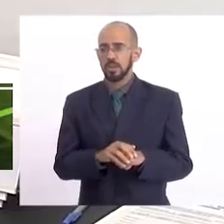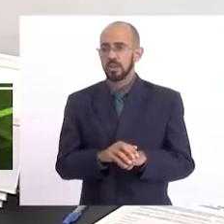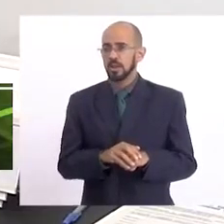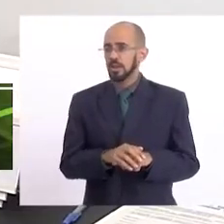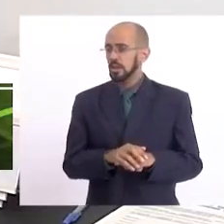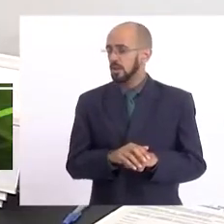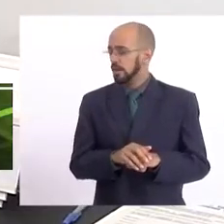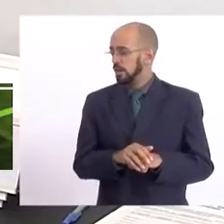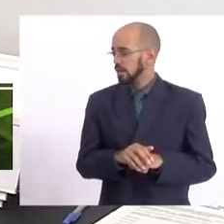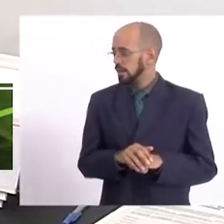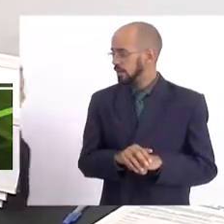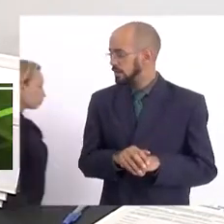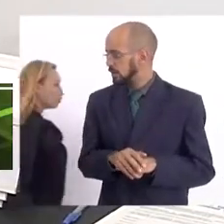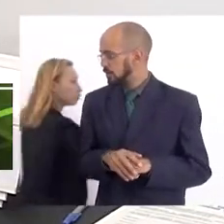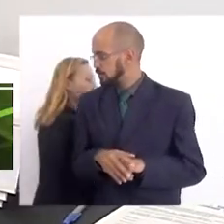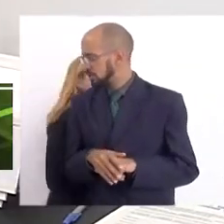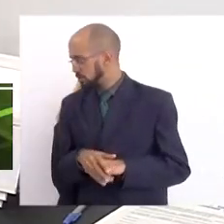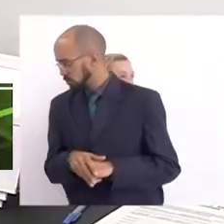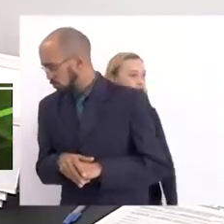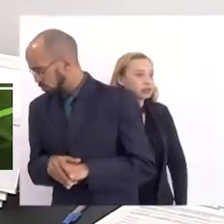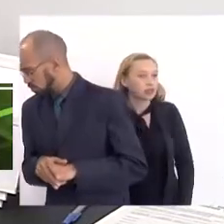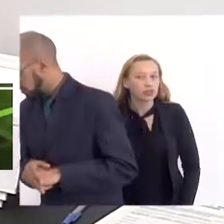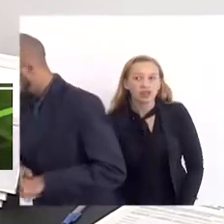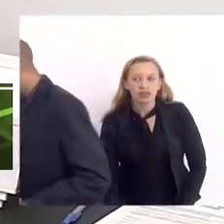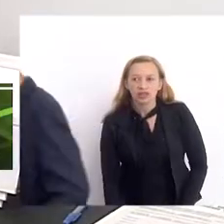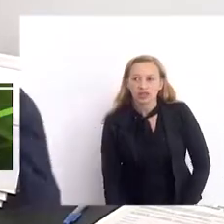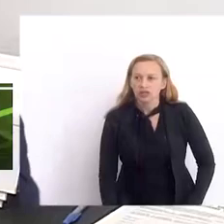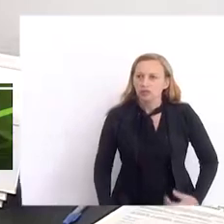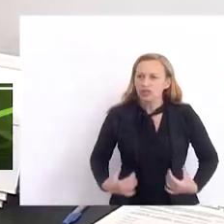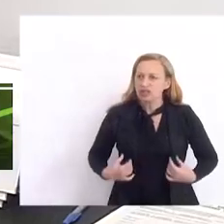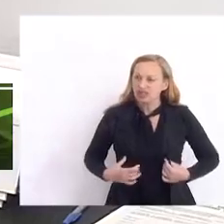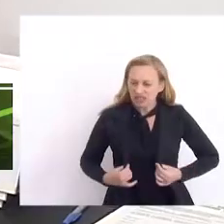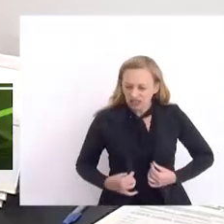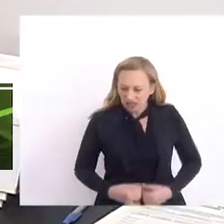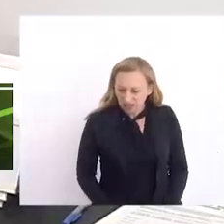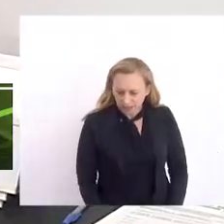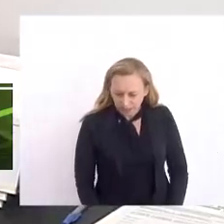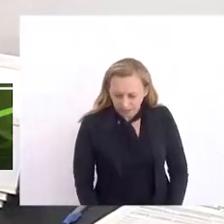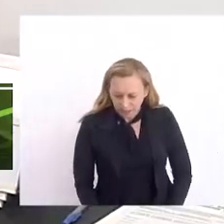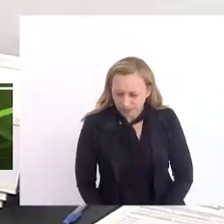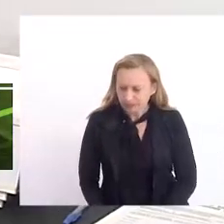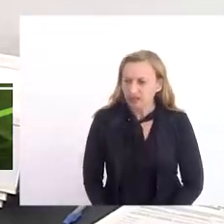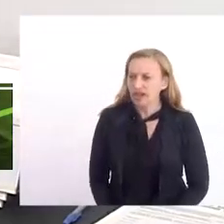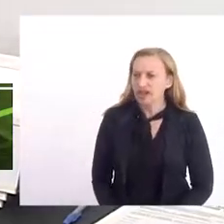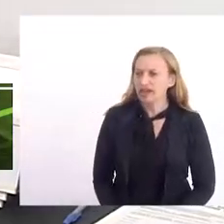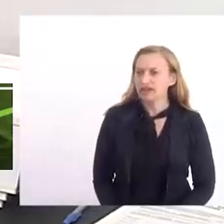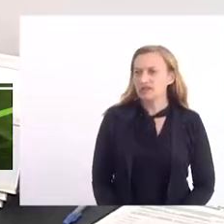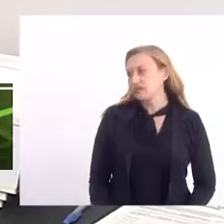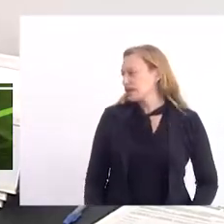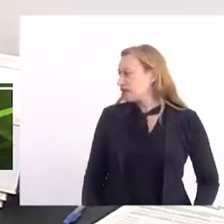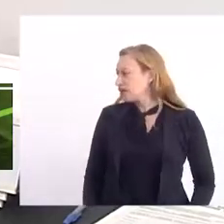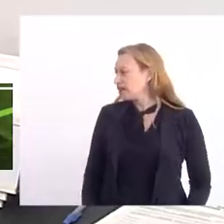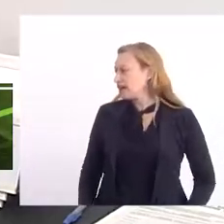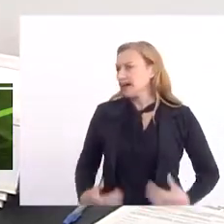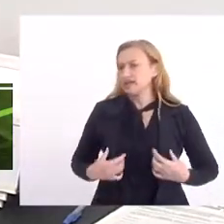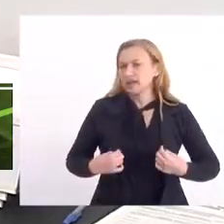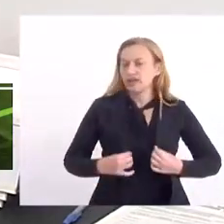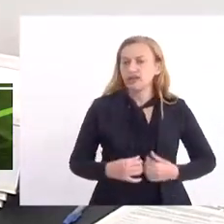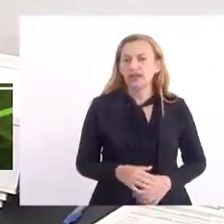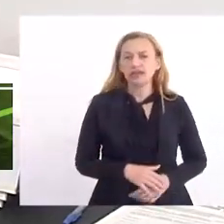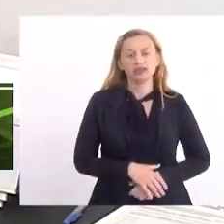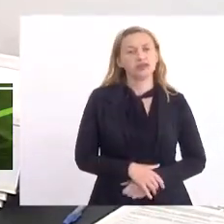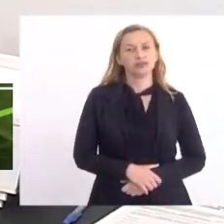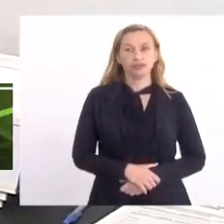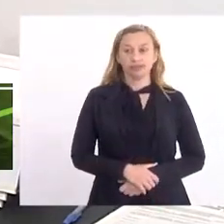vem de um processo de sucateamento de governos anteriores, mas de 2019 para cá, o servidor parou de progredir,